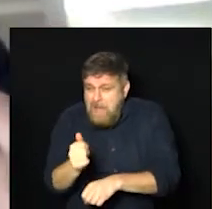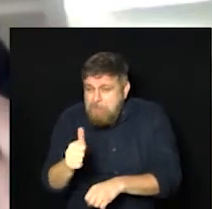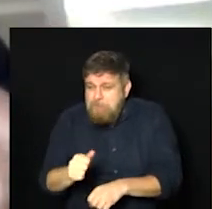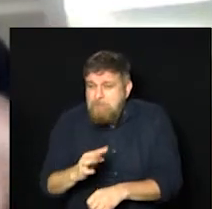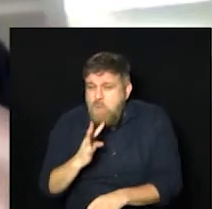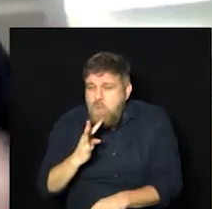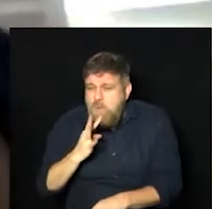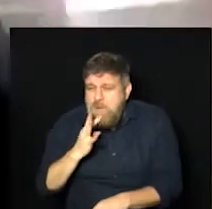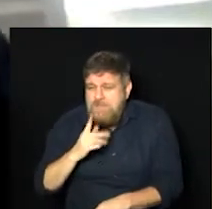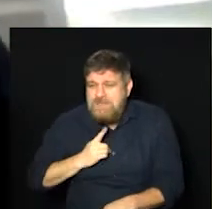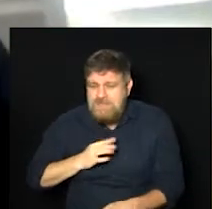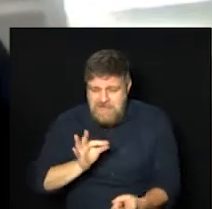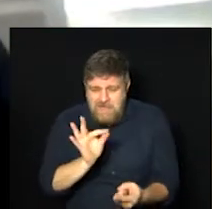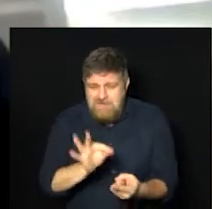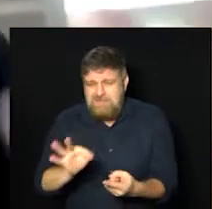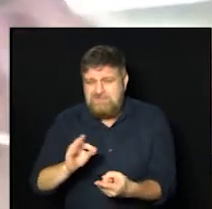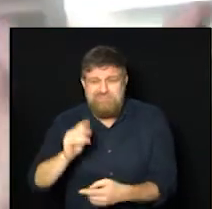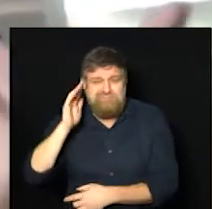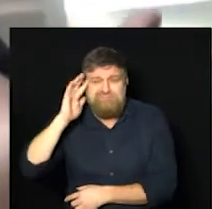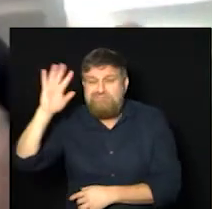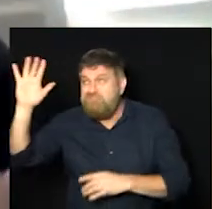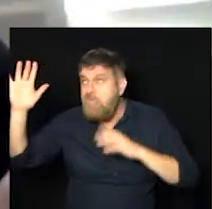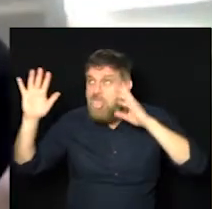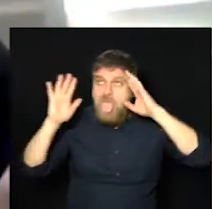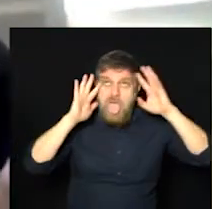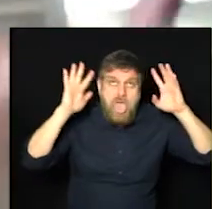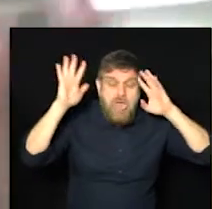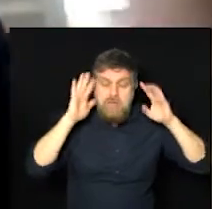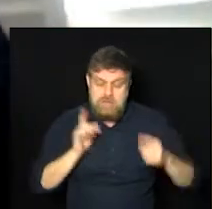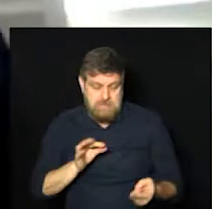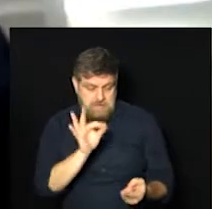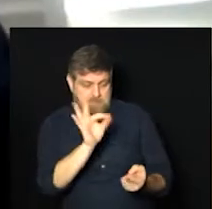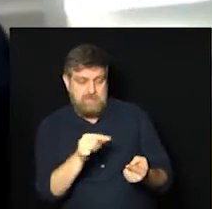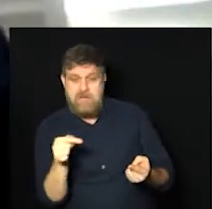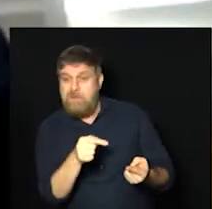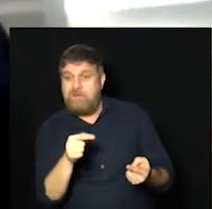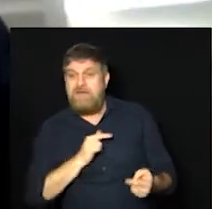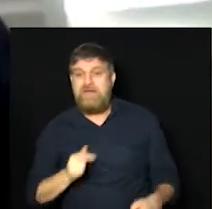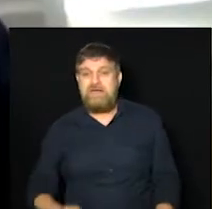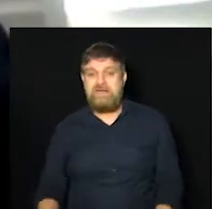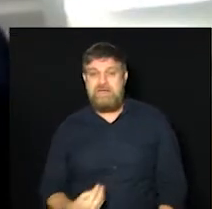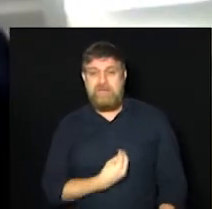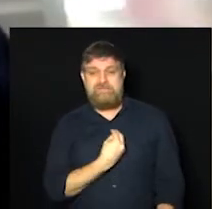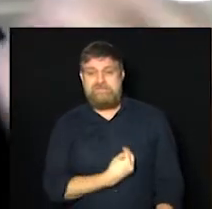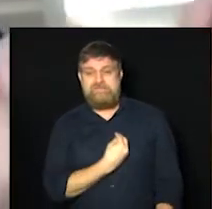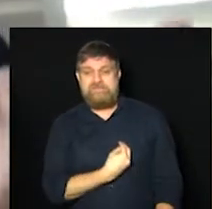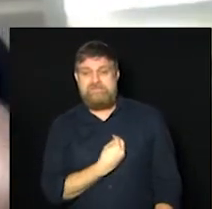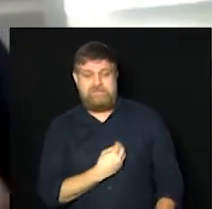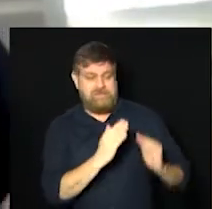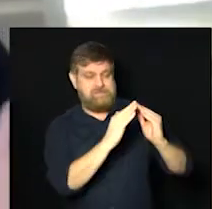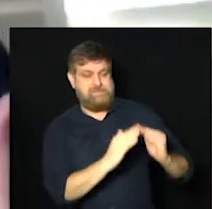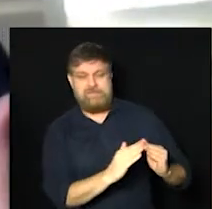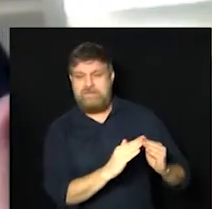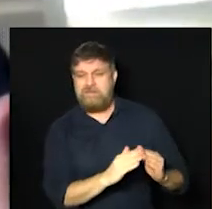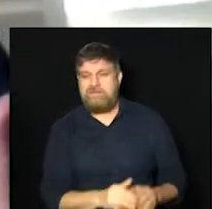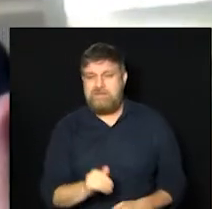uma testagem também ilusória. Porque eu testo alguém e o cara mora... Se a gente fizesse como a NBA está fazendo,